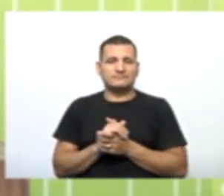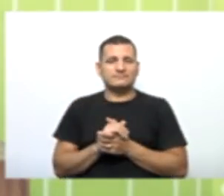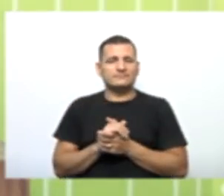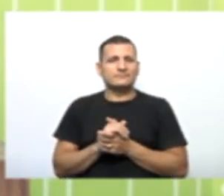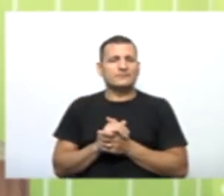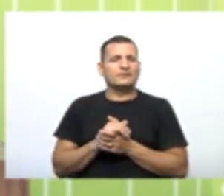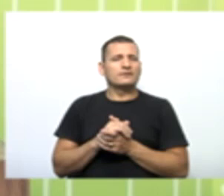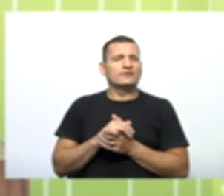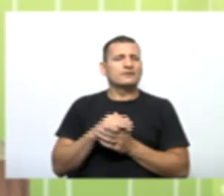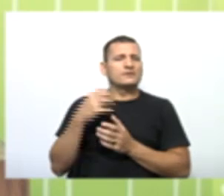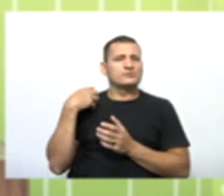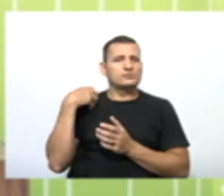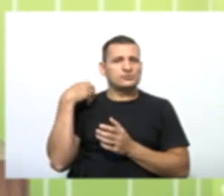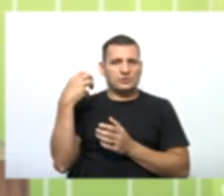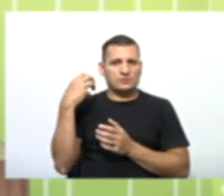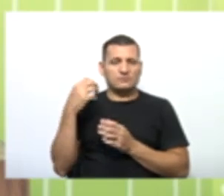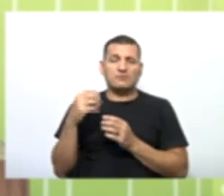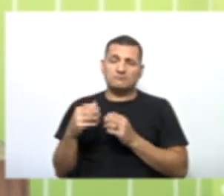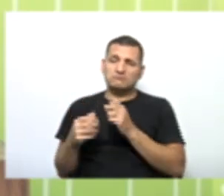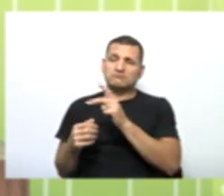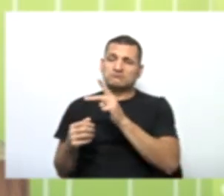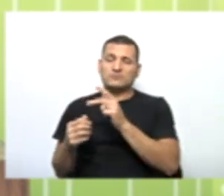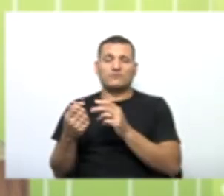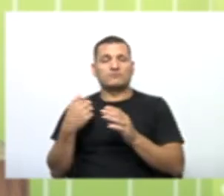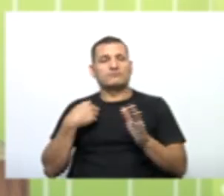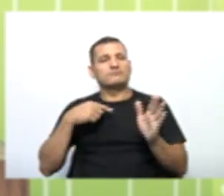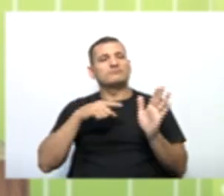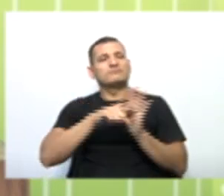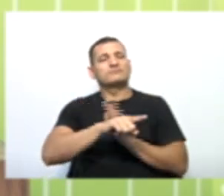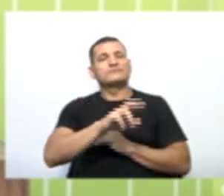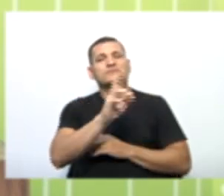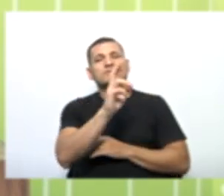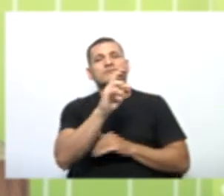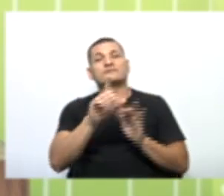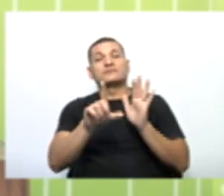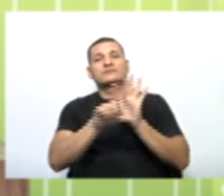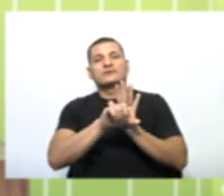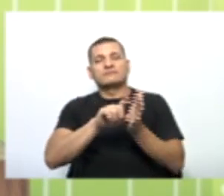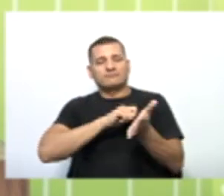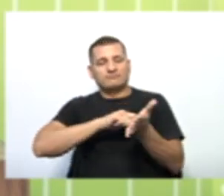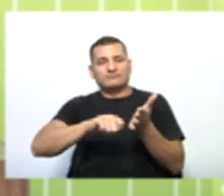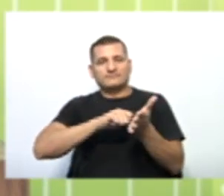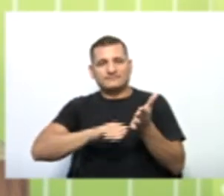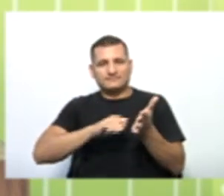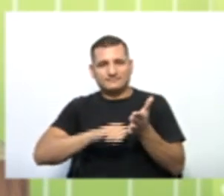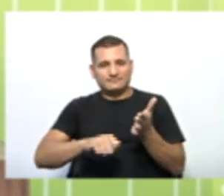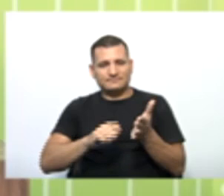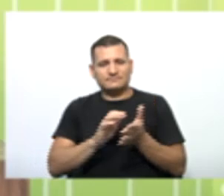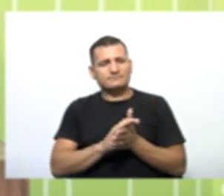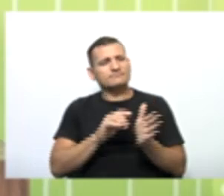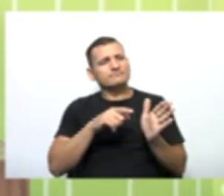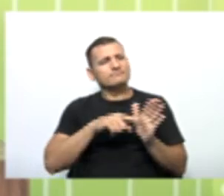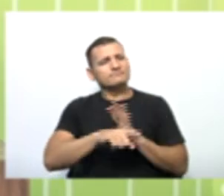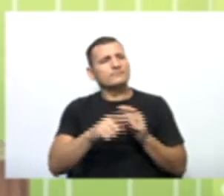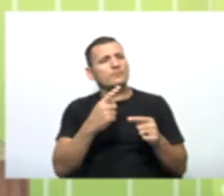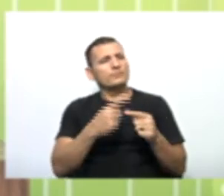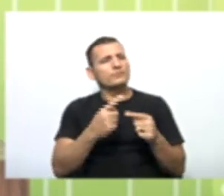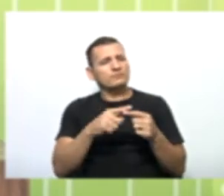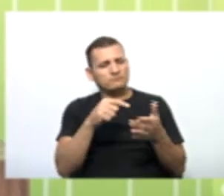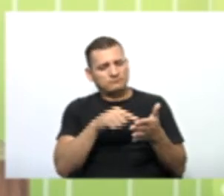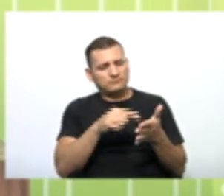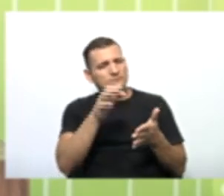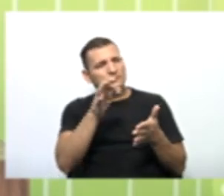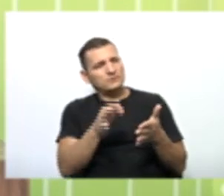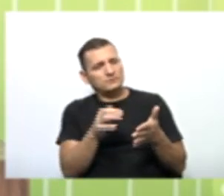se está na lei, vou lá perguntar de quem escreve a lei. Foi lá com os juristas, com os legisladores, e aí? Por que isso é certo e por que isso é